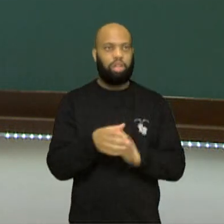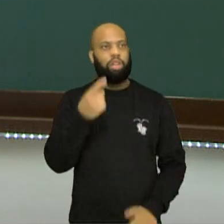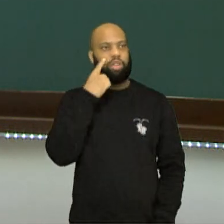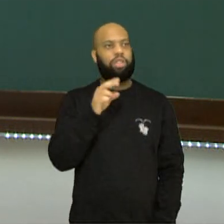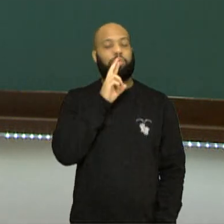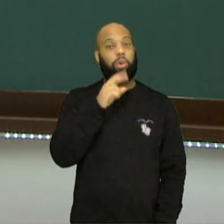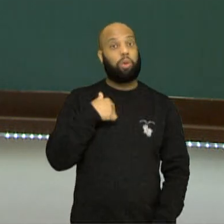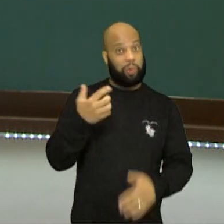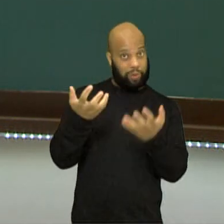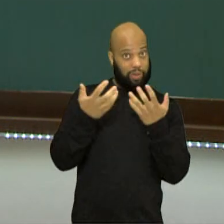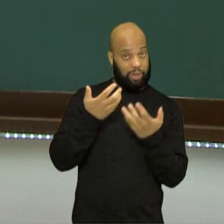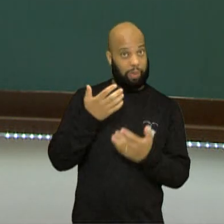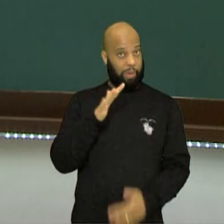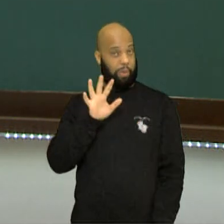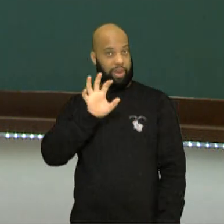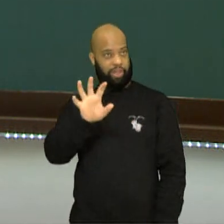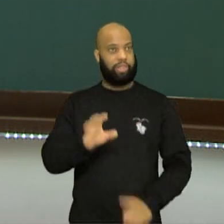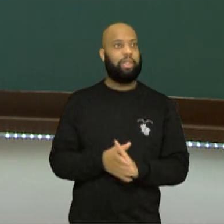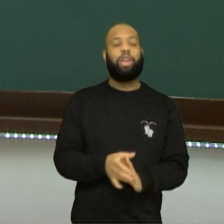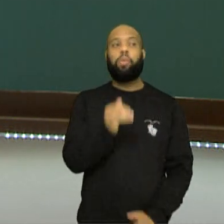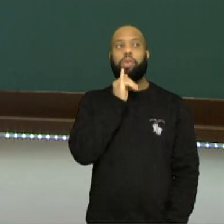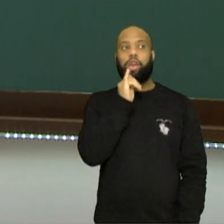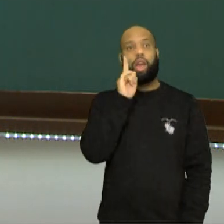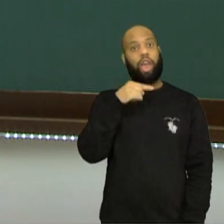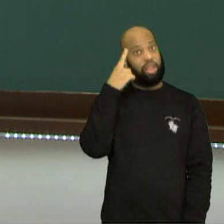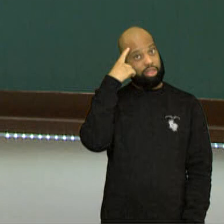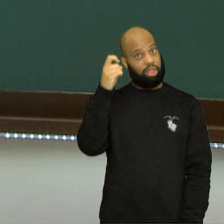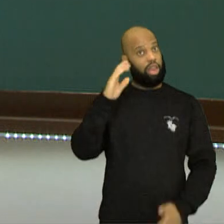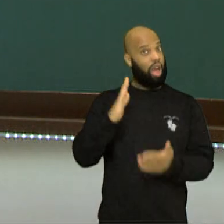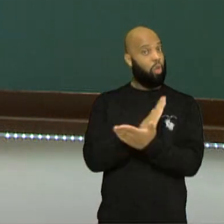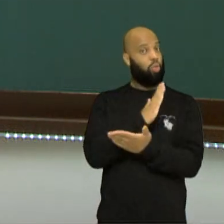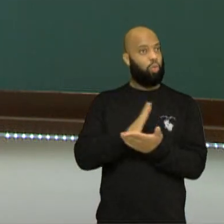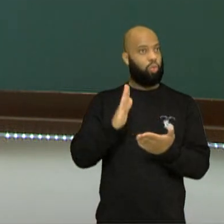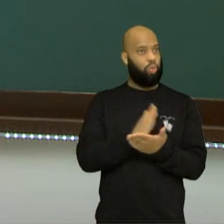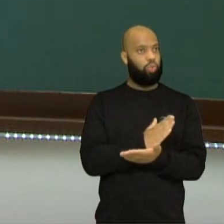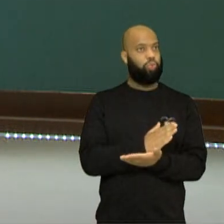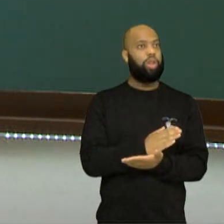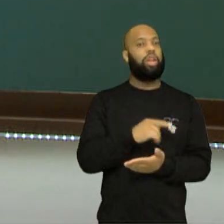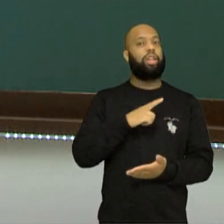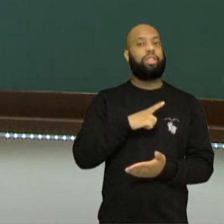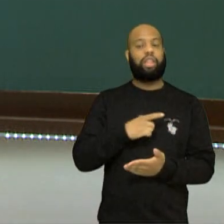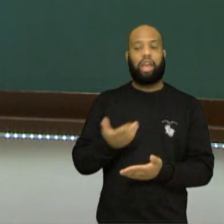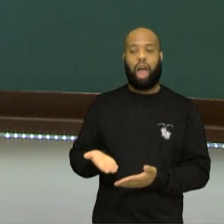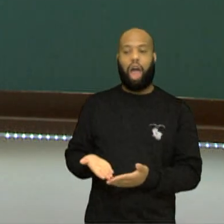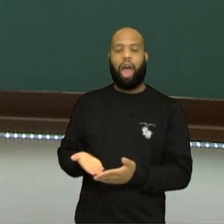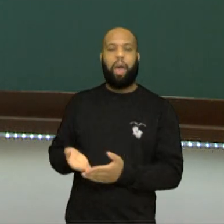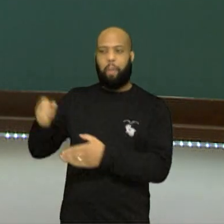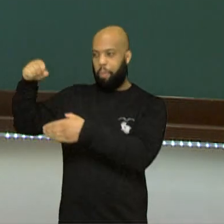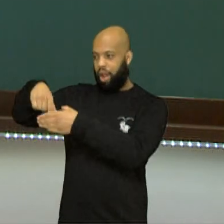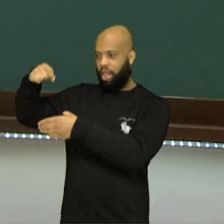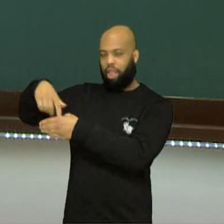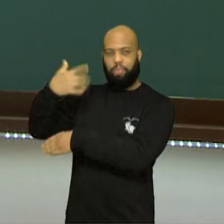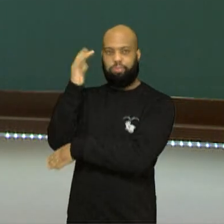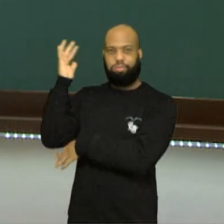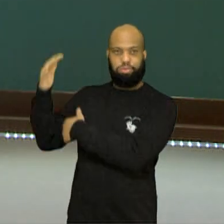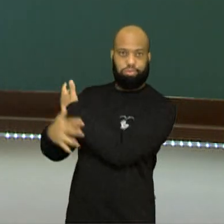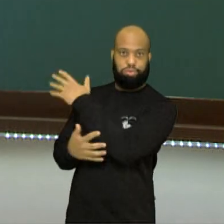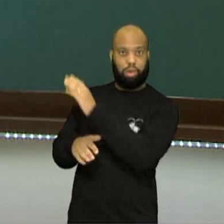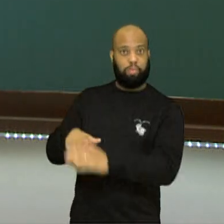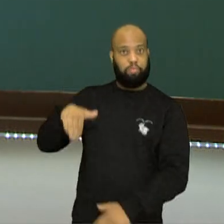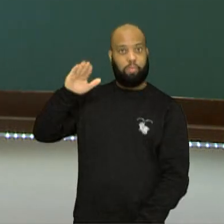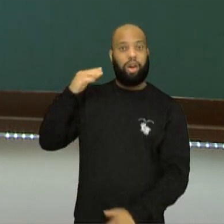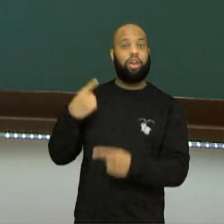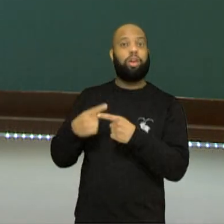esperada? Por exemplo, aqui são algumas ideias. O aumento de áreas verdes. Quanto mais área verde, então eu tenho